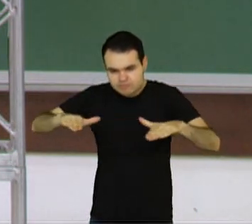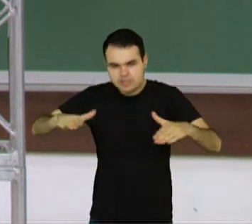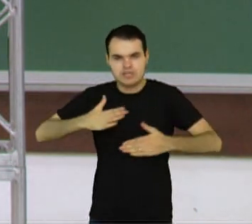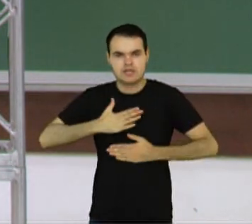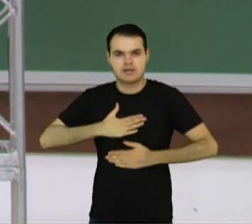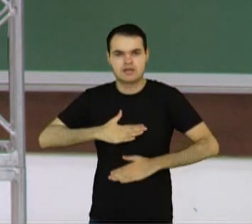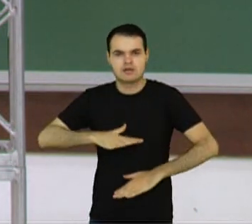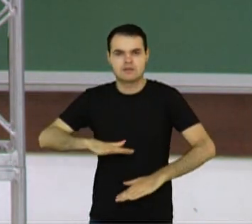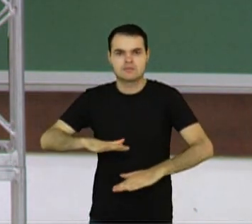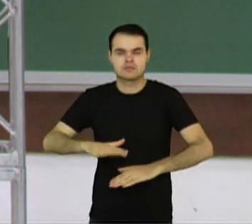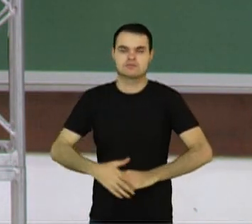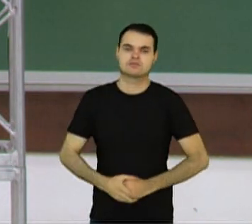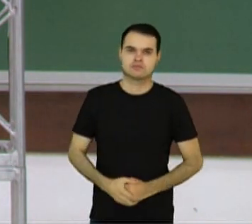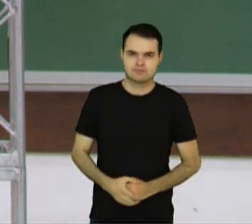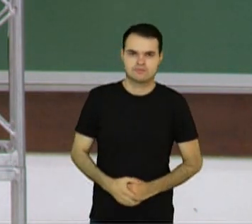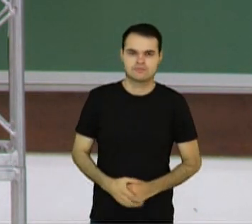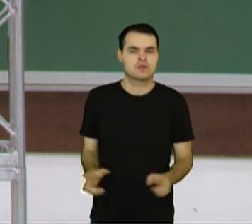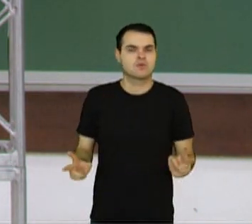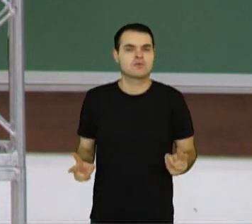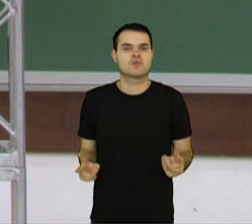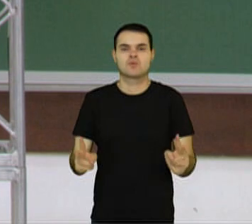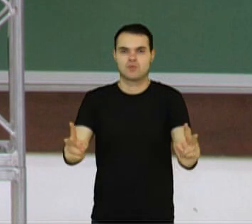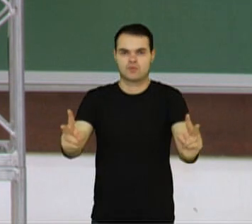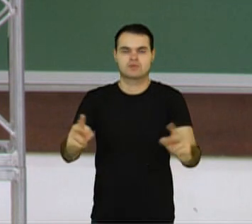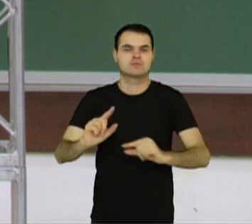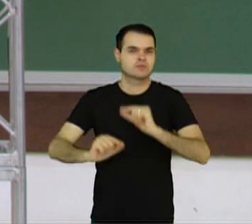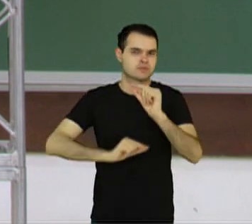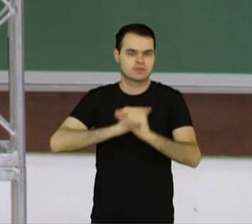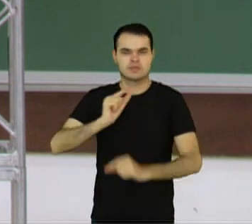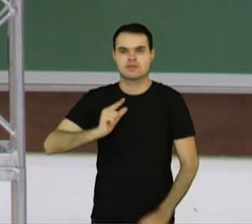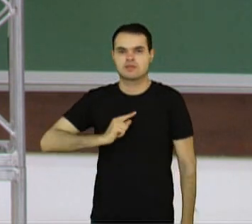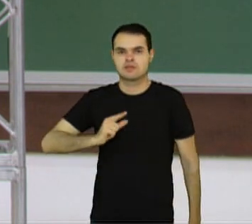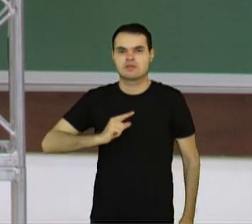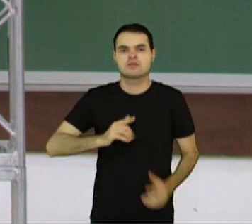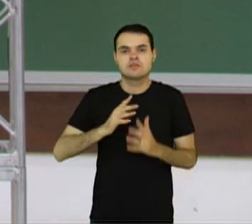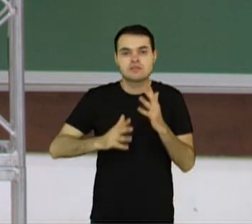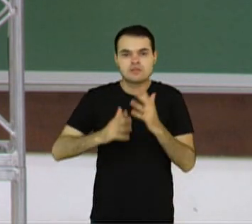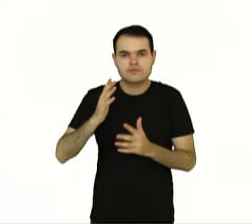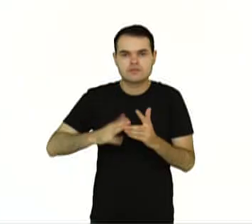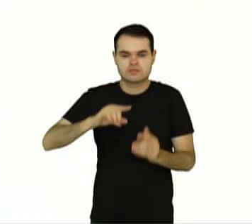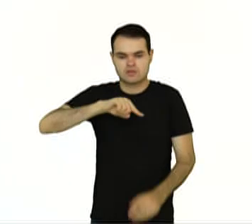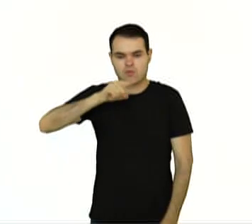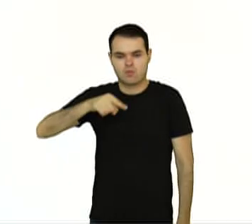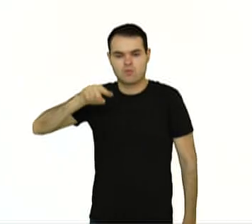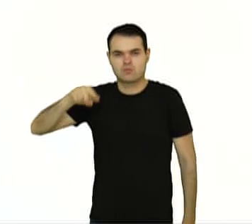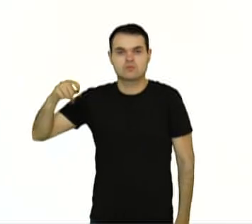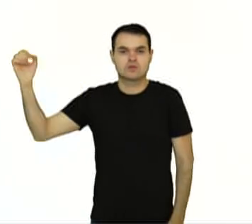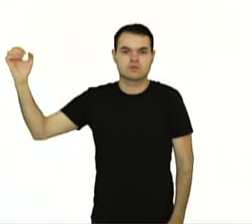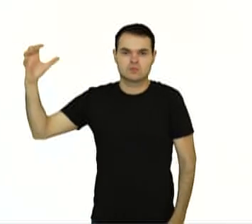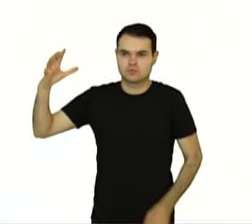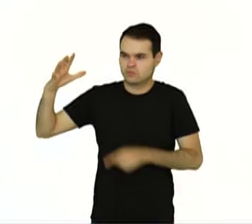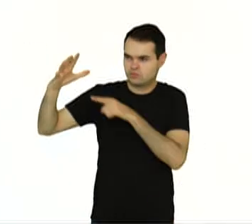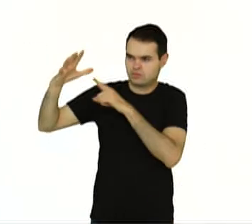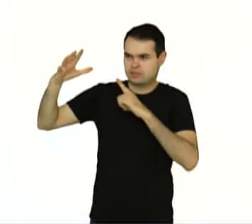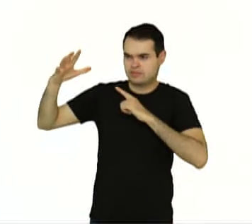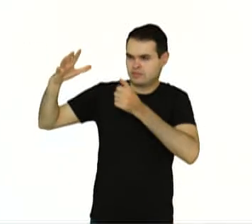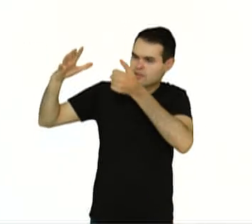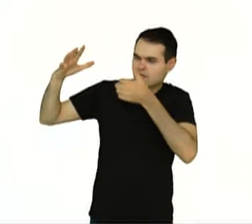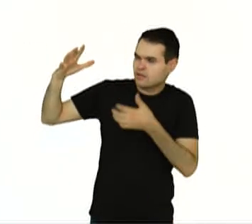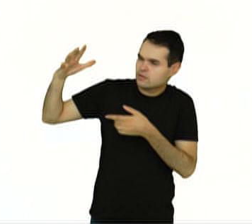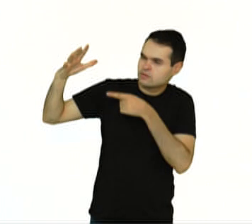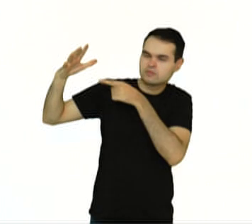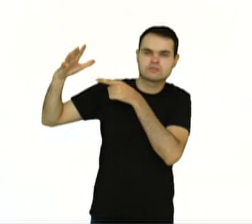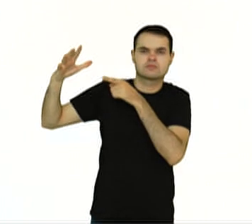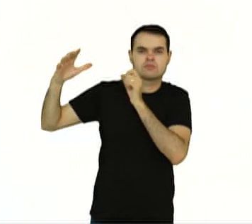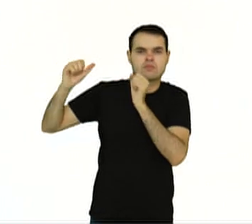aniquilação. Avançando aqui para a nossa próxima tela, temos ali a ideia da interferência das ondas. A luz possui características que podem